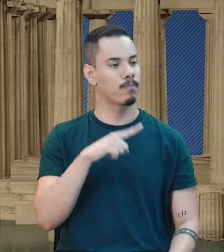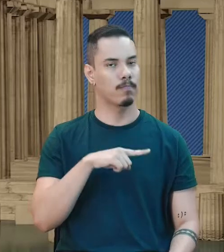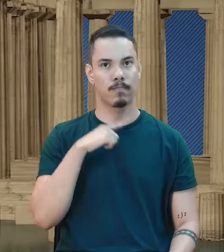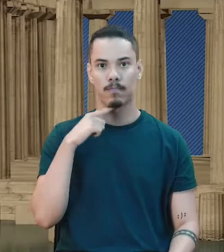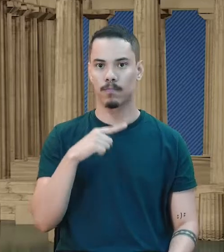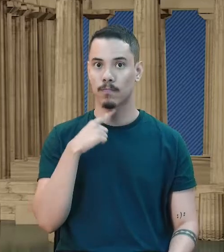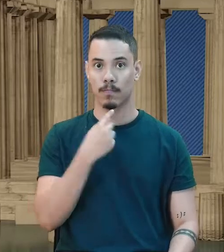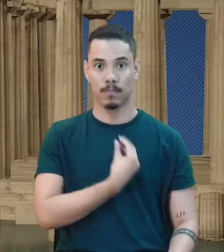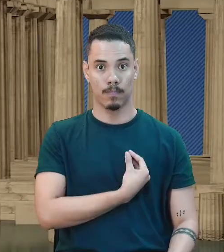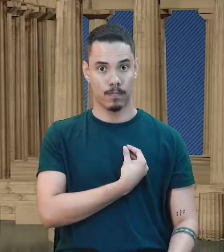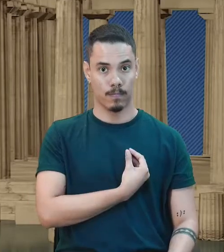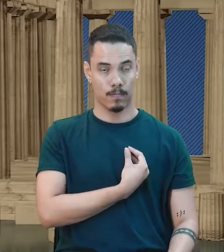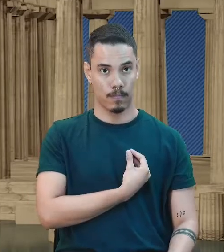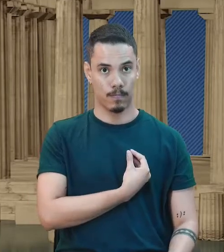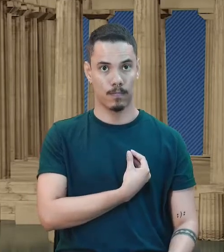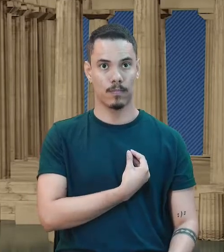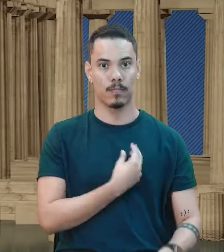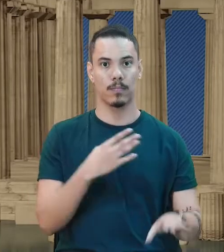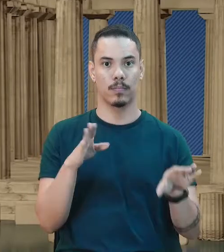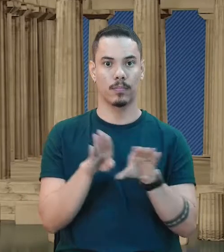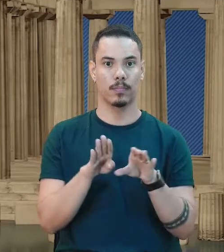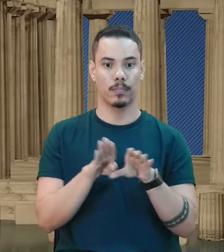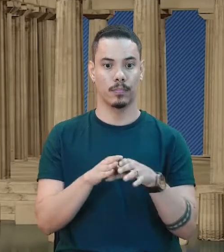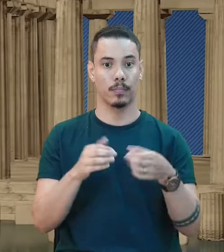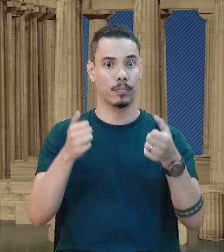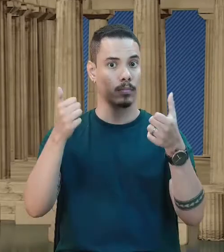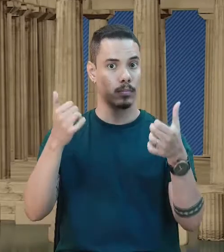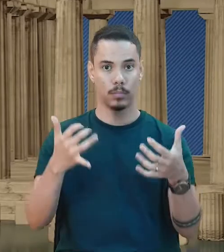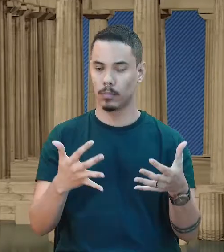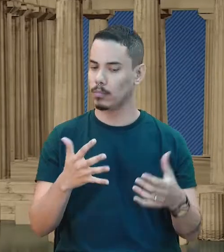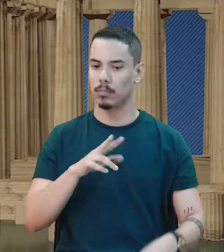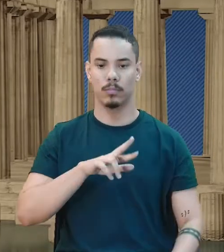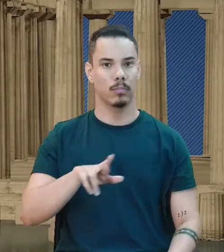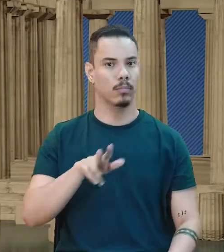existência, não, as explicações não mais são